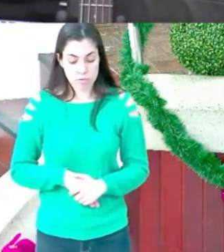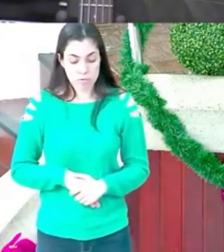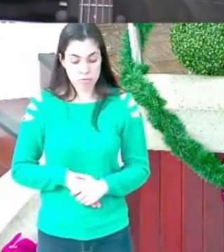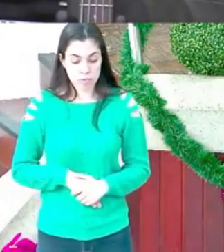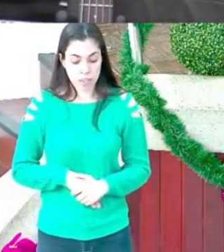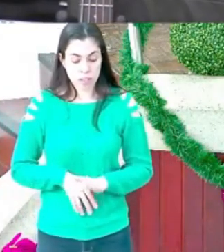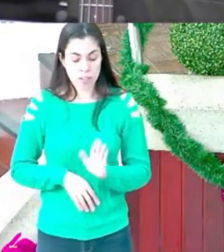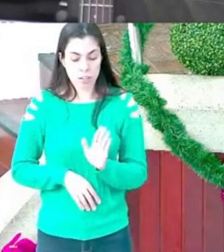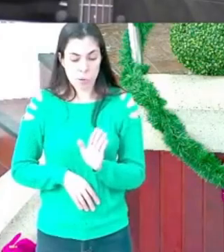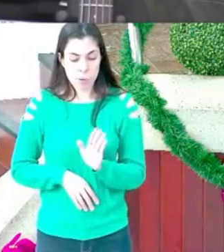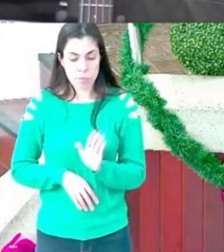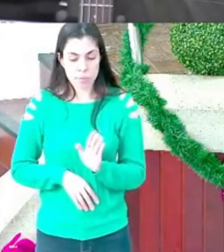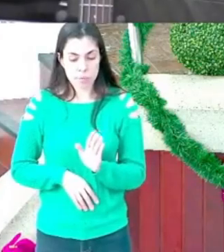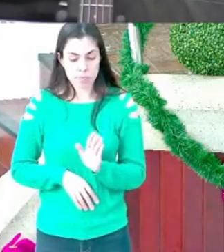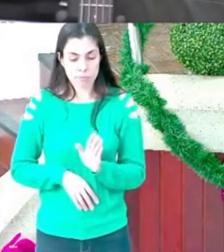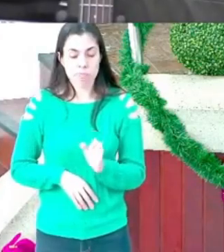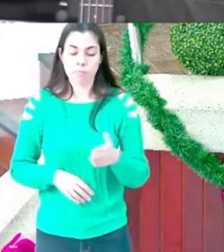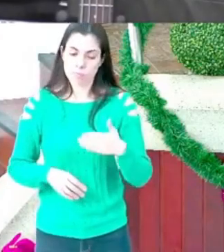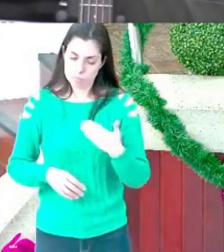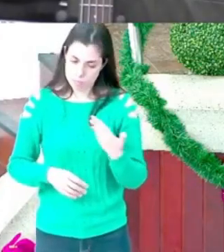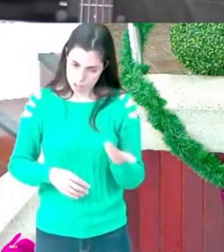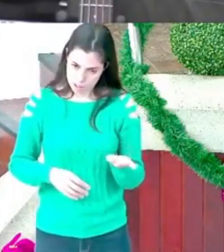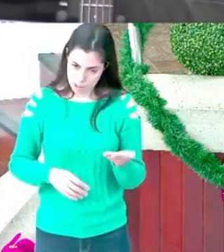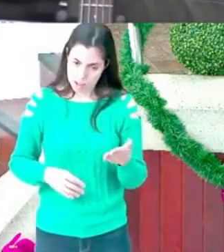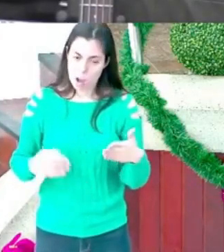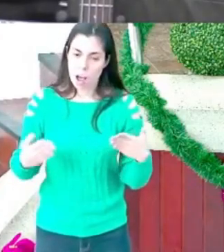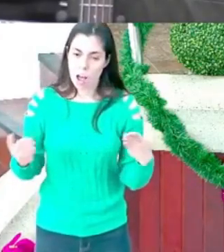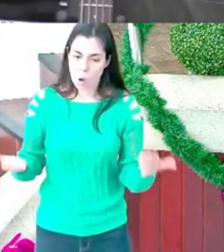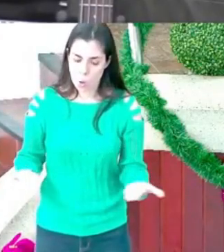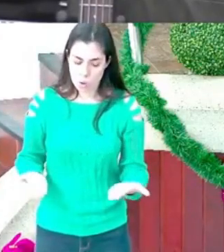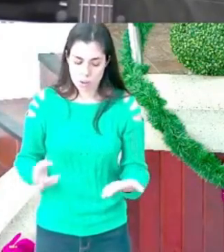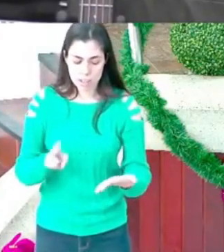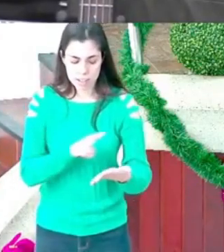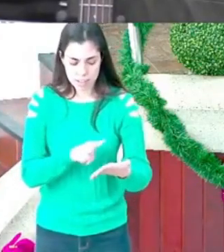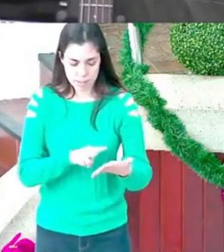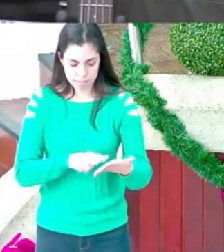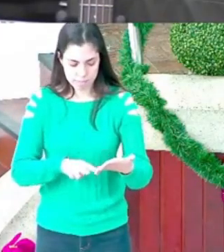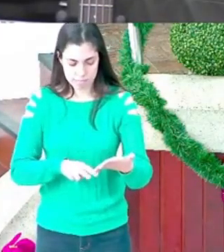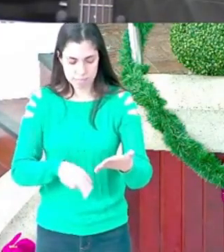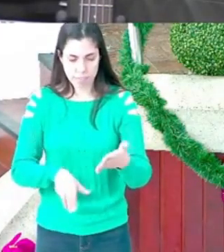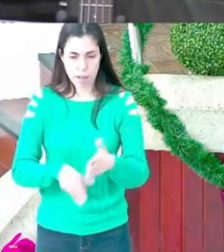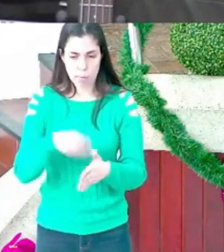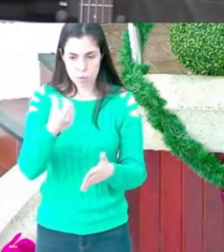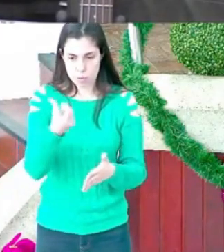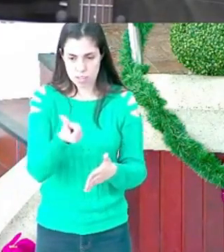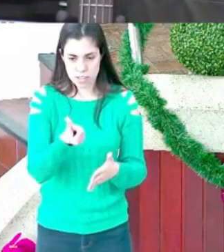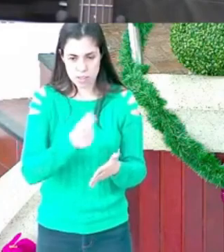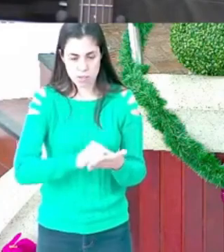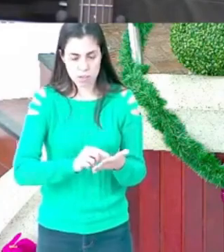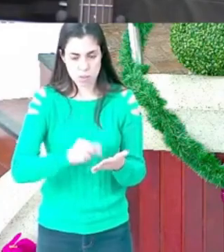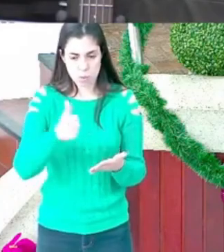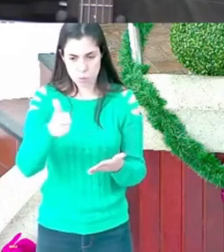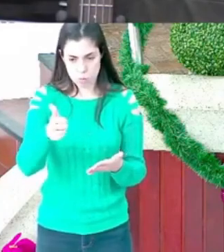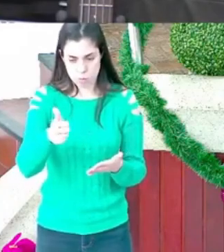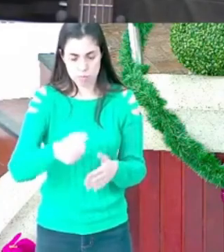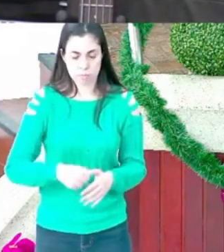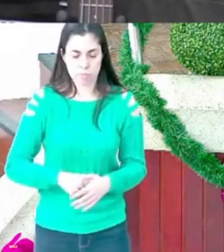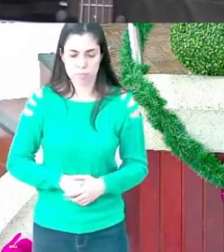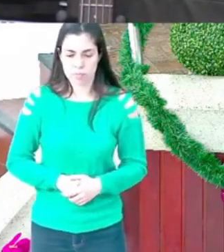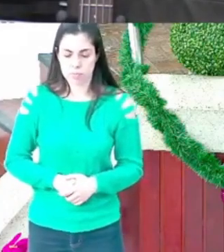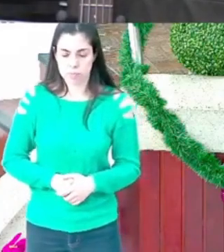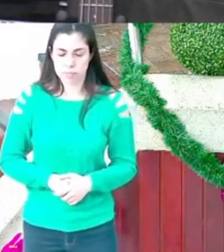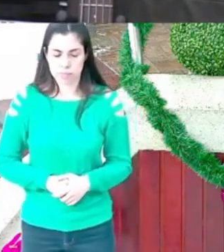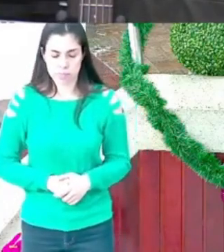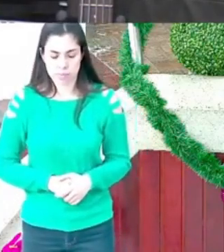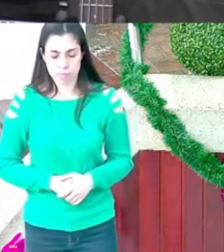Dito isso, vamos ao texto do capítulo 6, verso 1, que será o objeto da